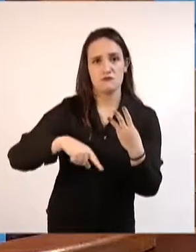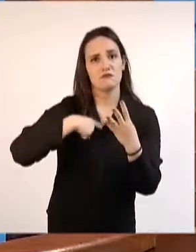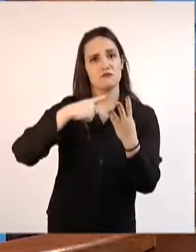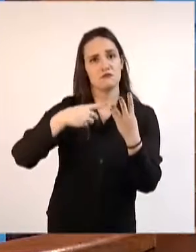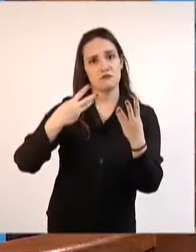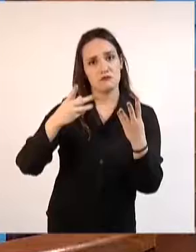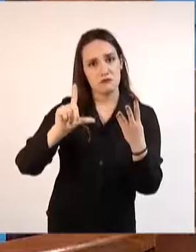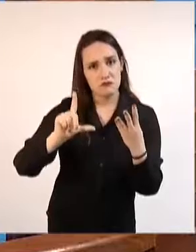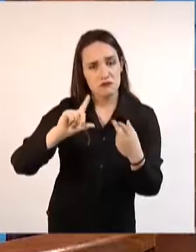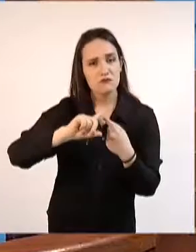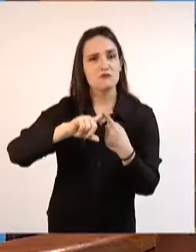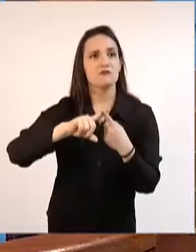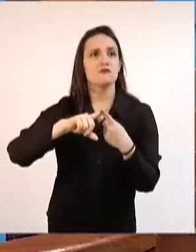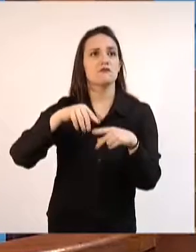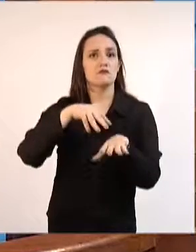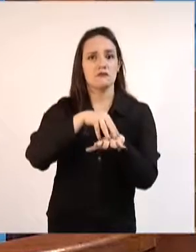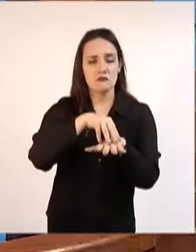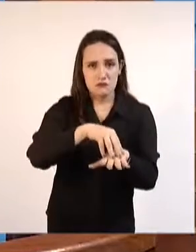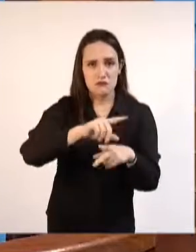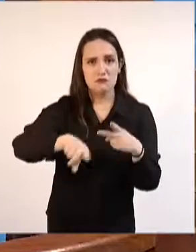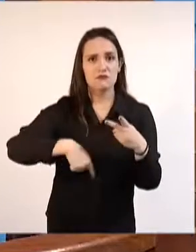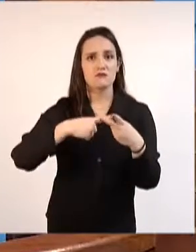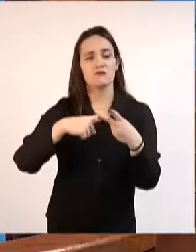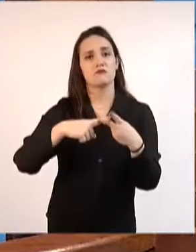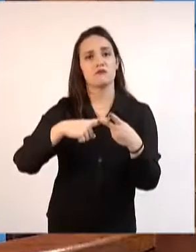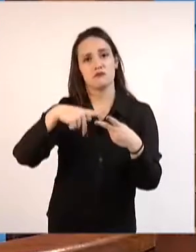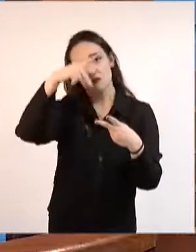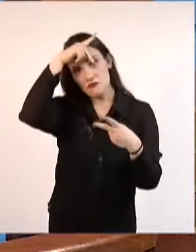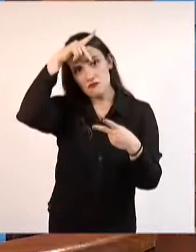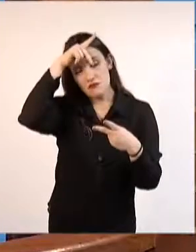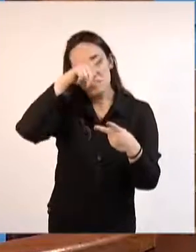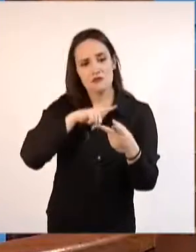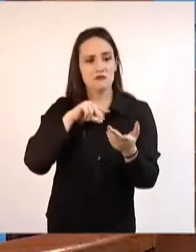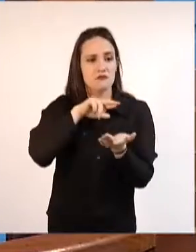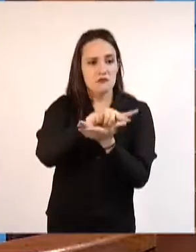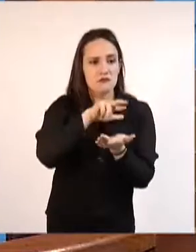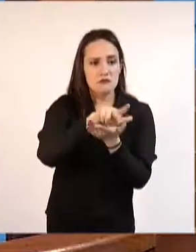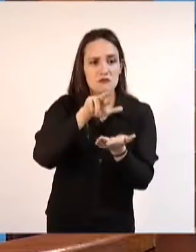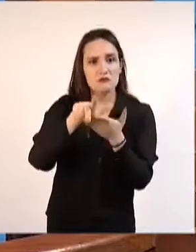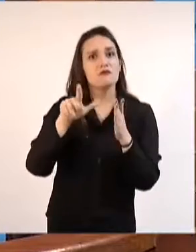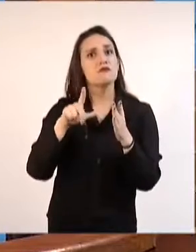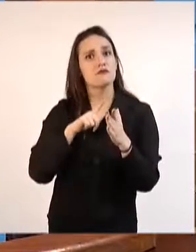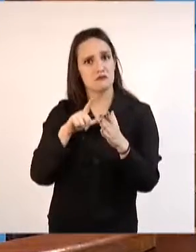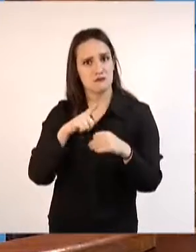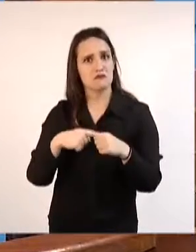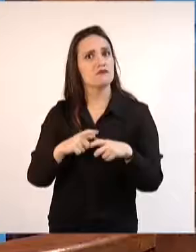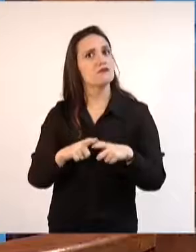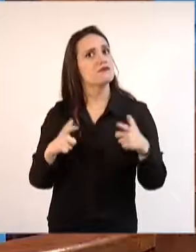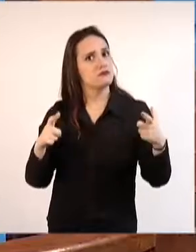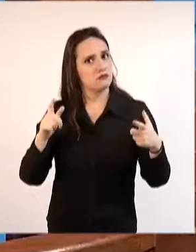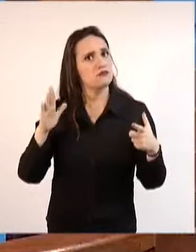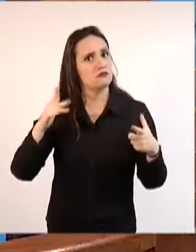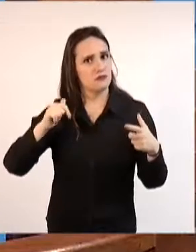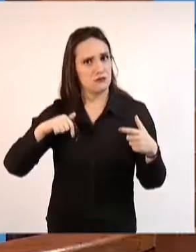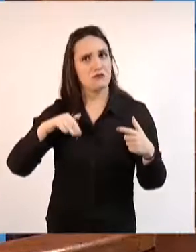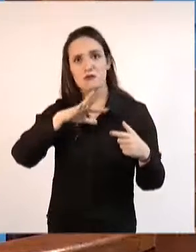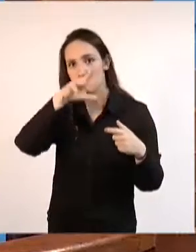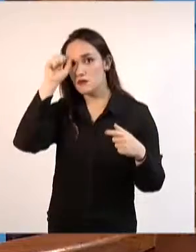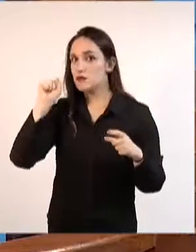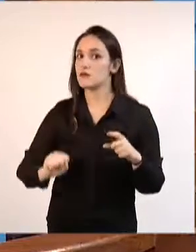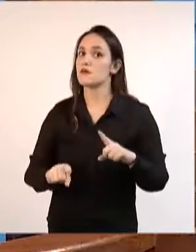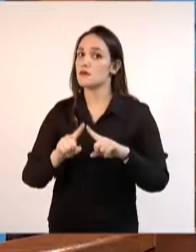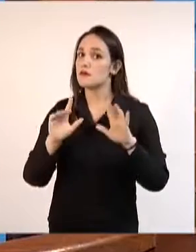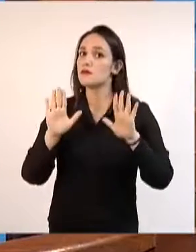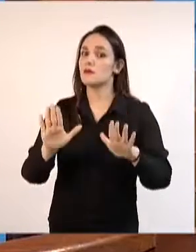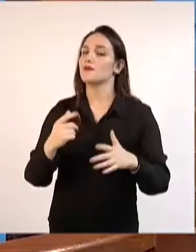Lagoas, a Naviraí, a Paranaíba, enfim, aos maiores municípios do estado. Para isso precisa de